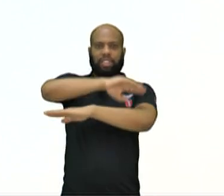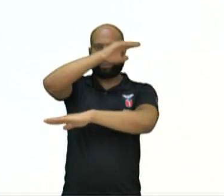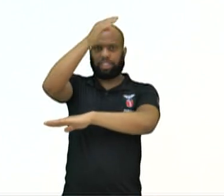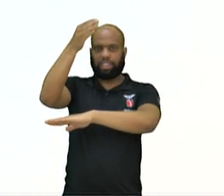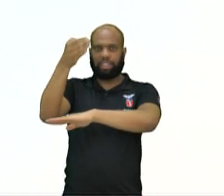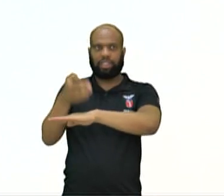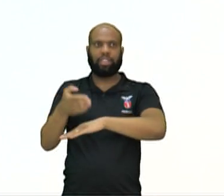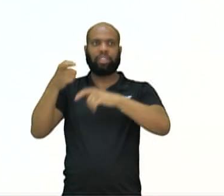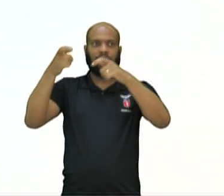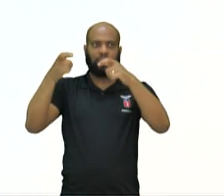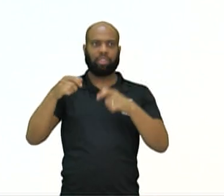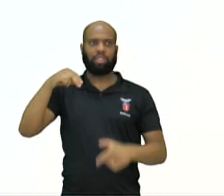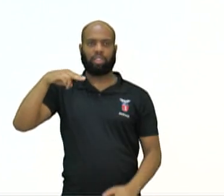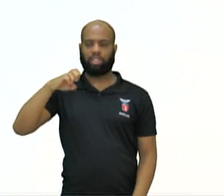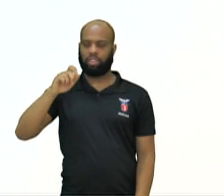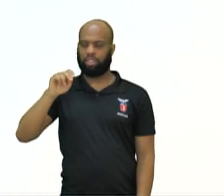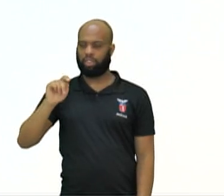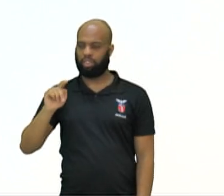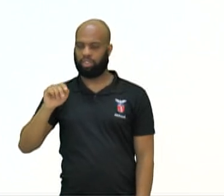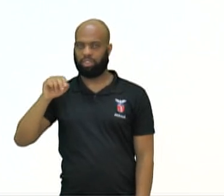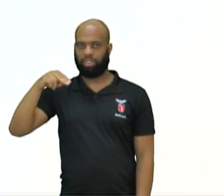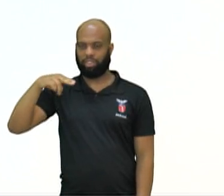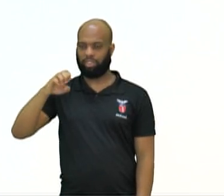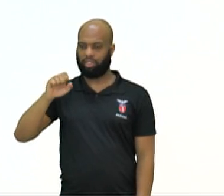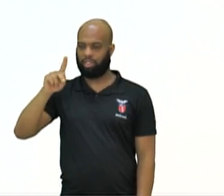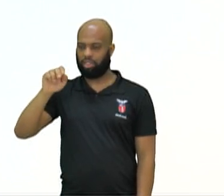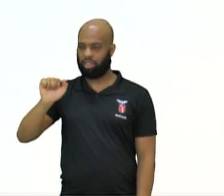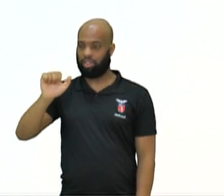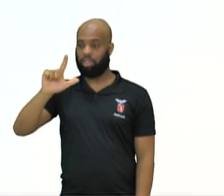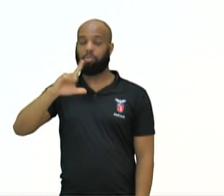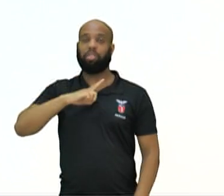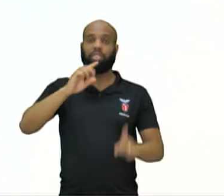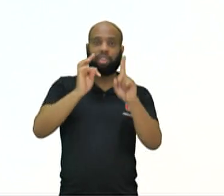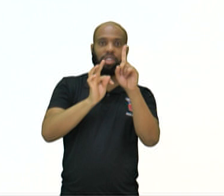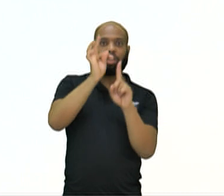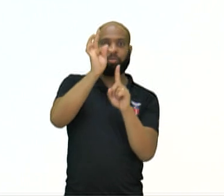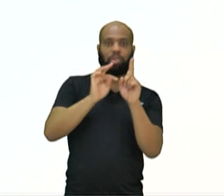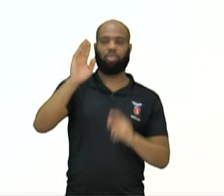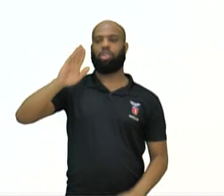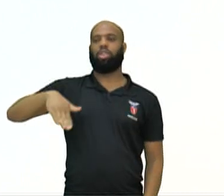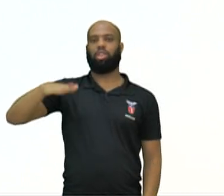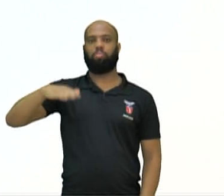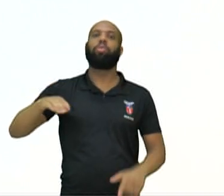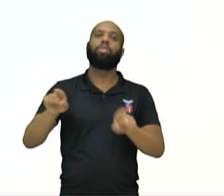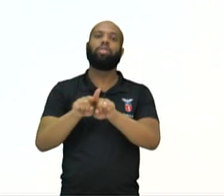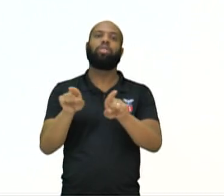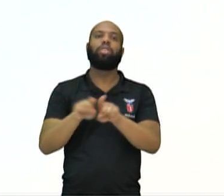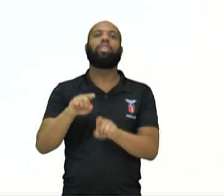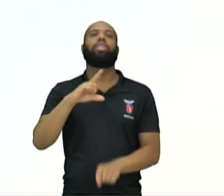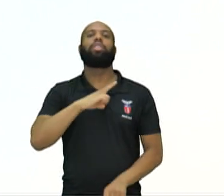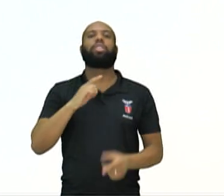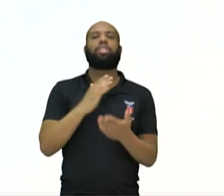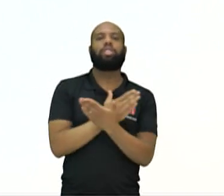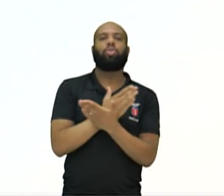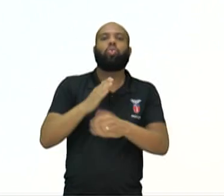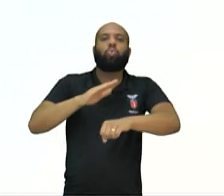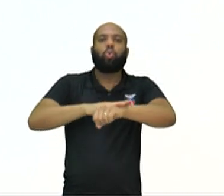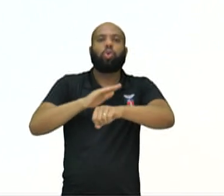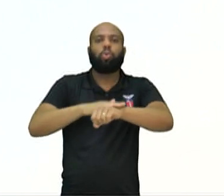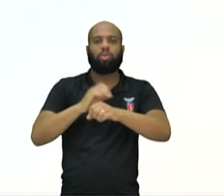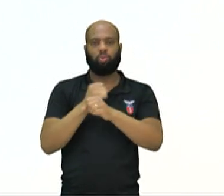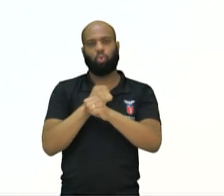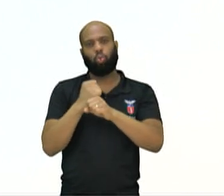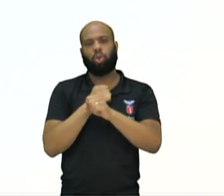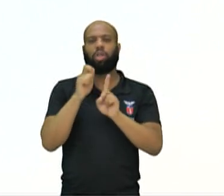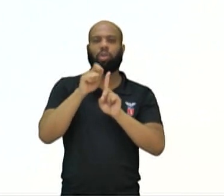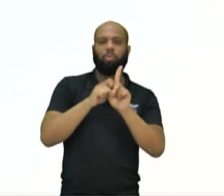Nepal. Você pode observar ali que as temperaturas elas são baixas e também nós vamos ter ali em determinado momento do ano, ali